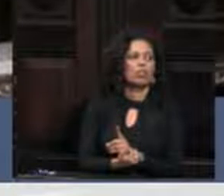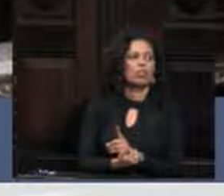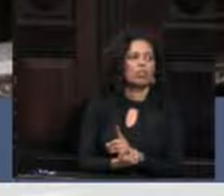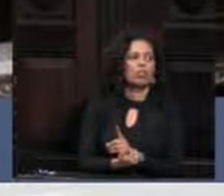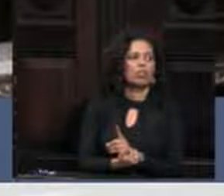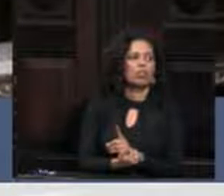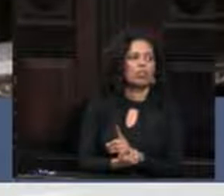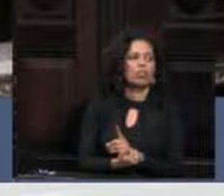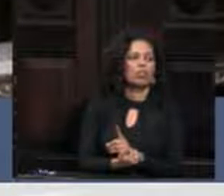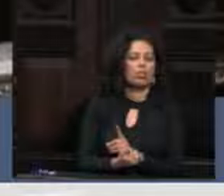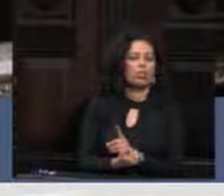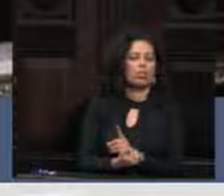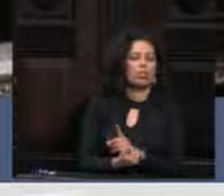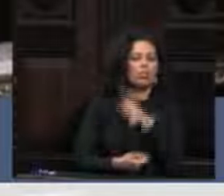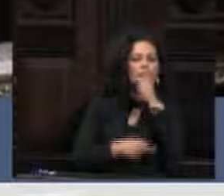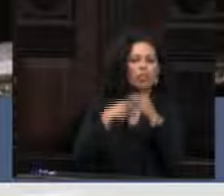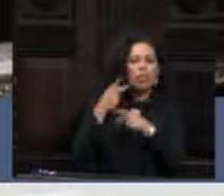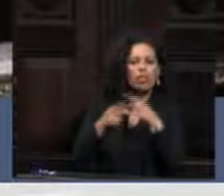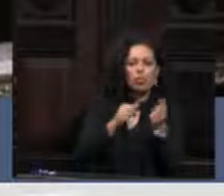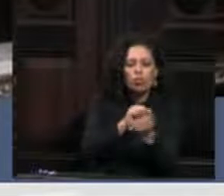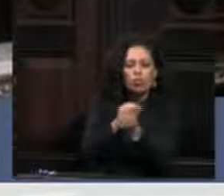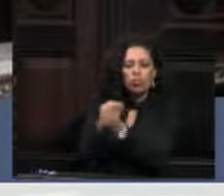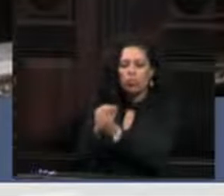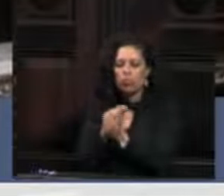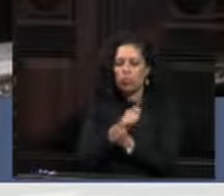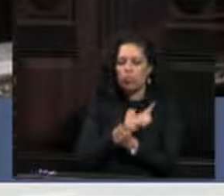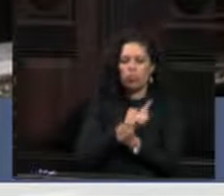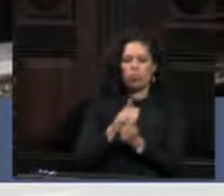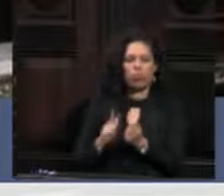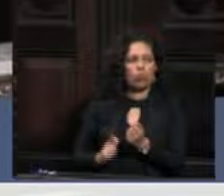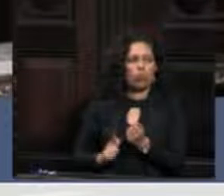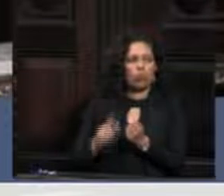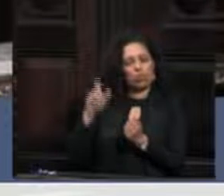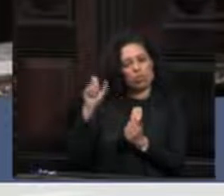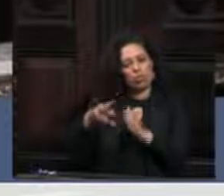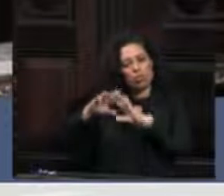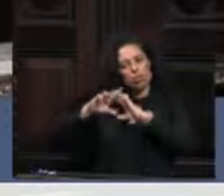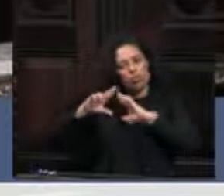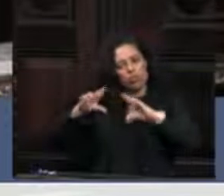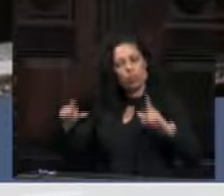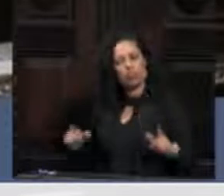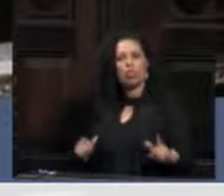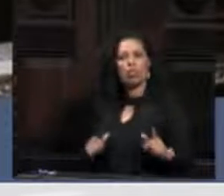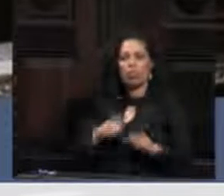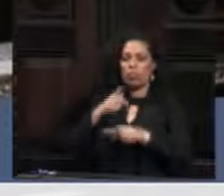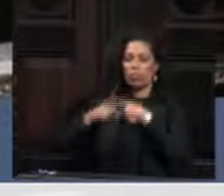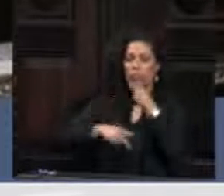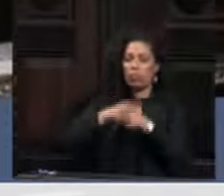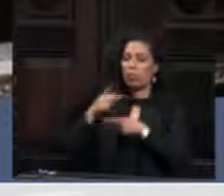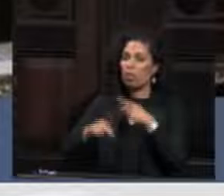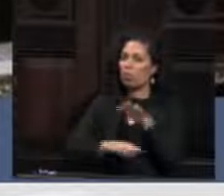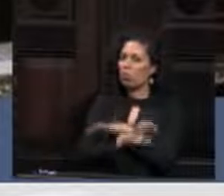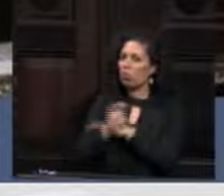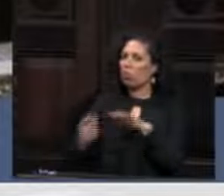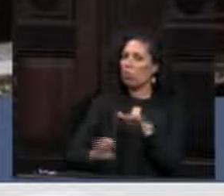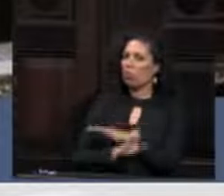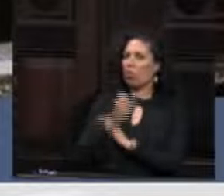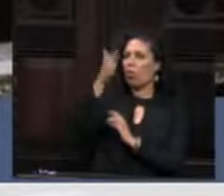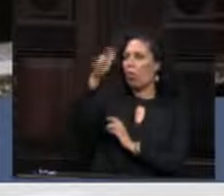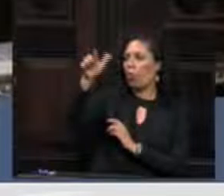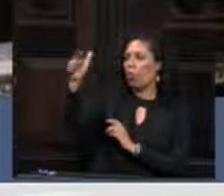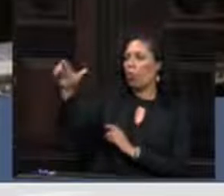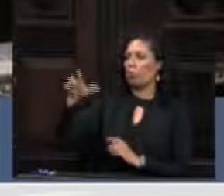cobrar do governante é diferente de cobrar de qualquer patrão.